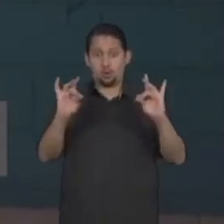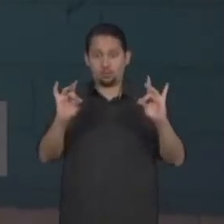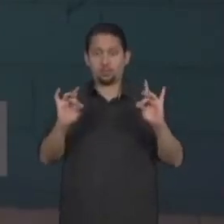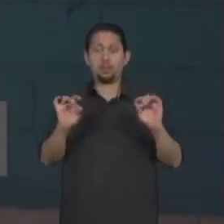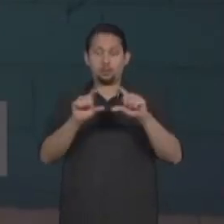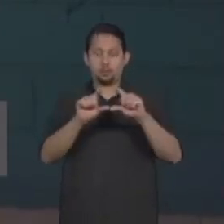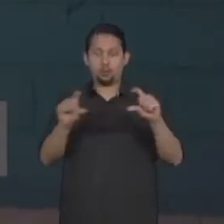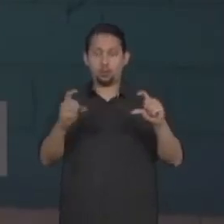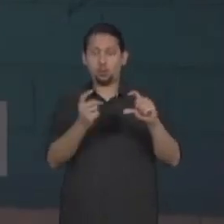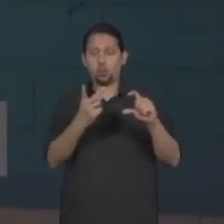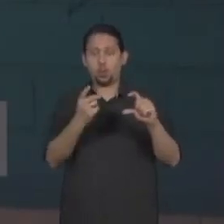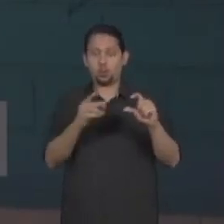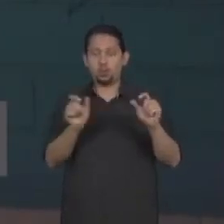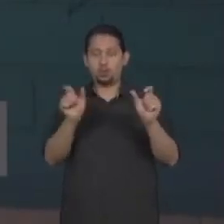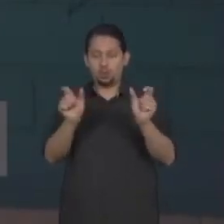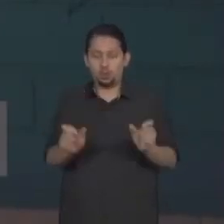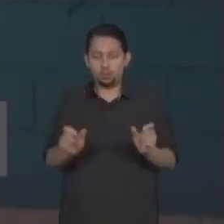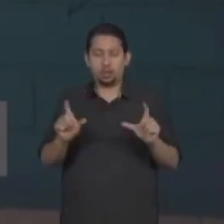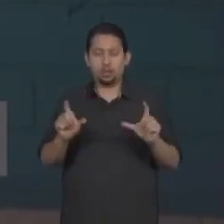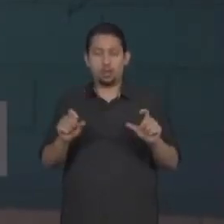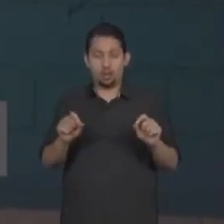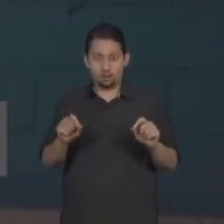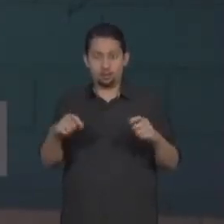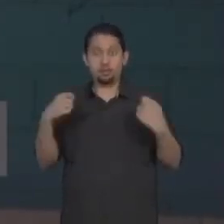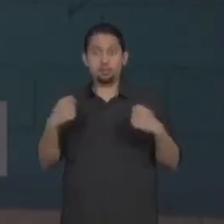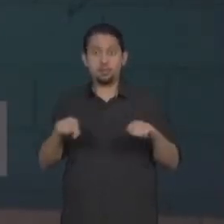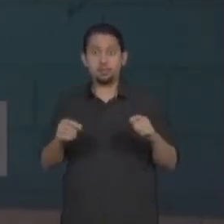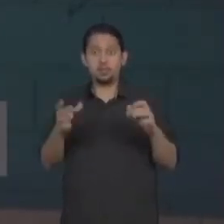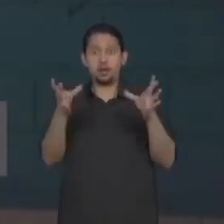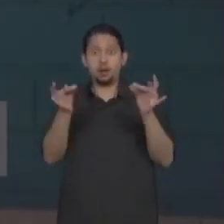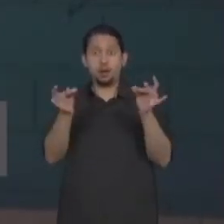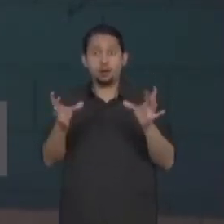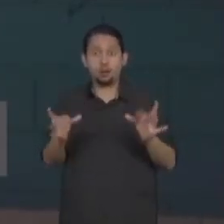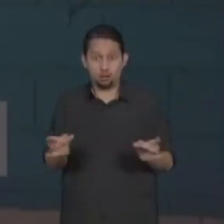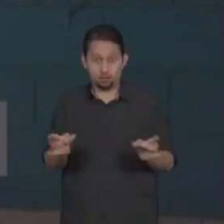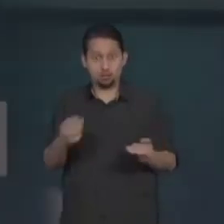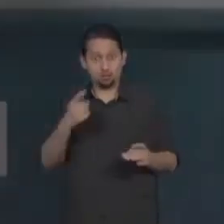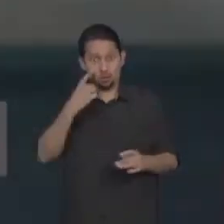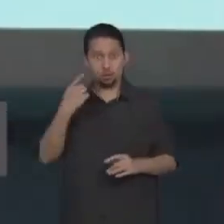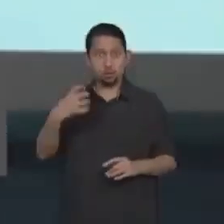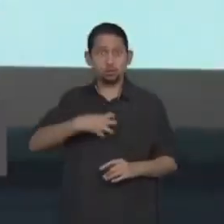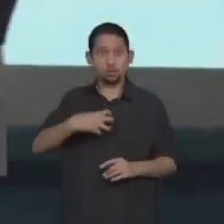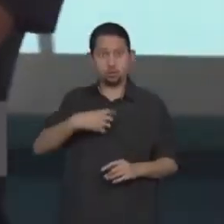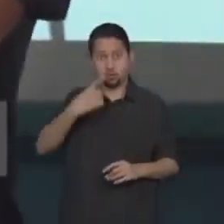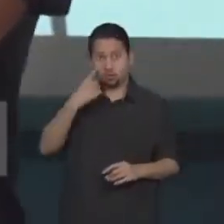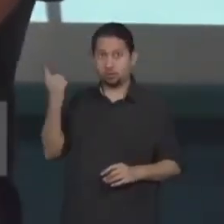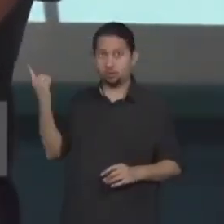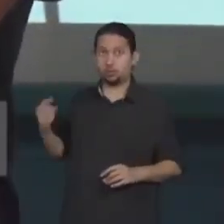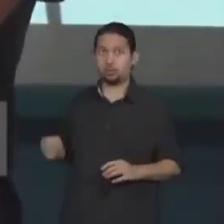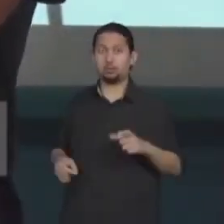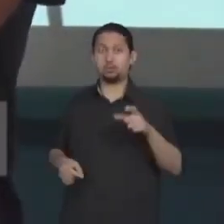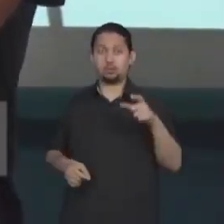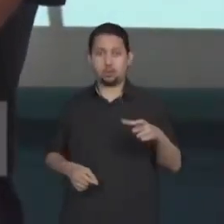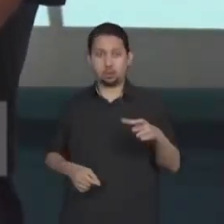por 2,5. Nós vamos unir essas peças dessa maneira.